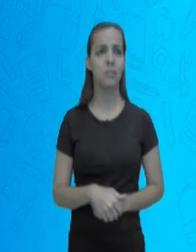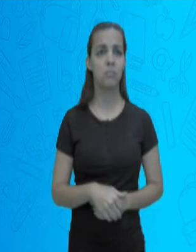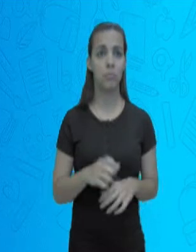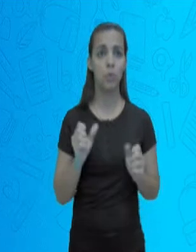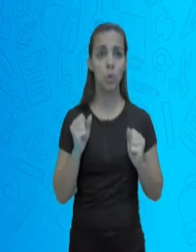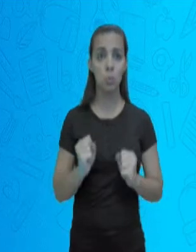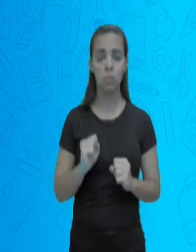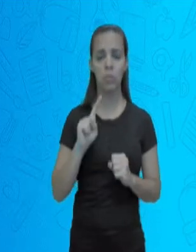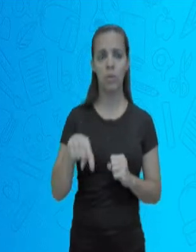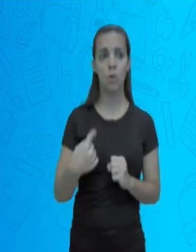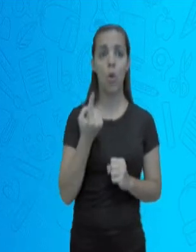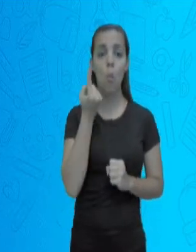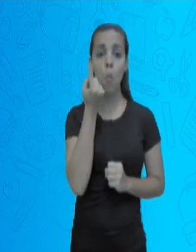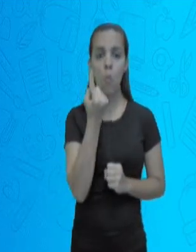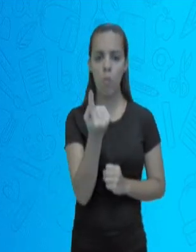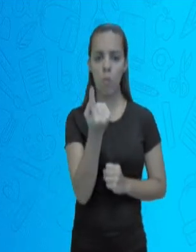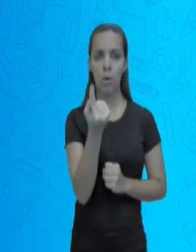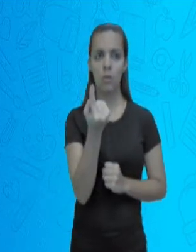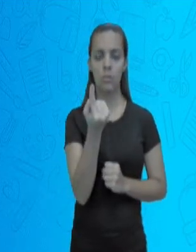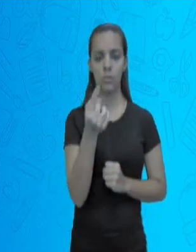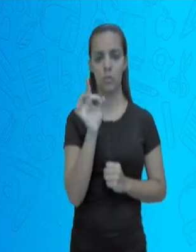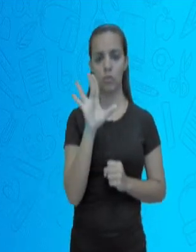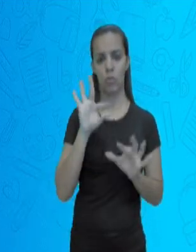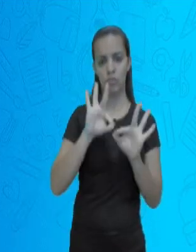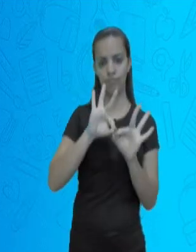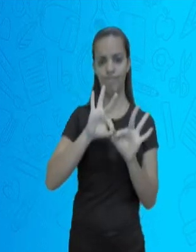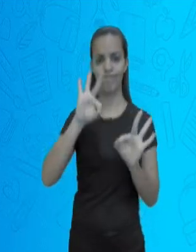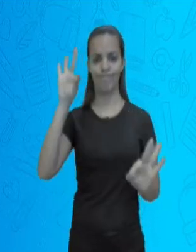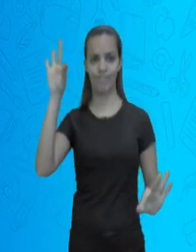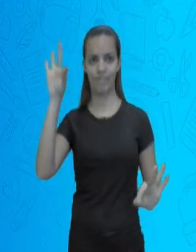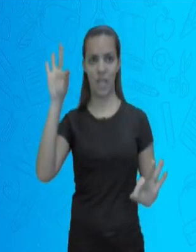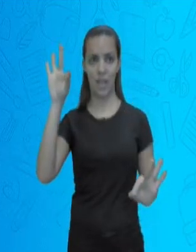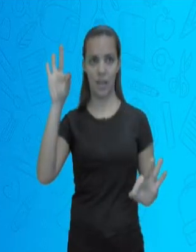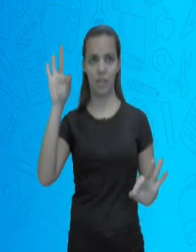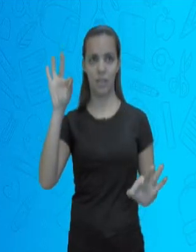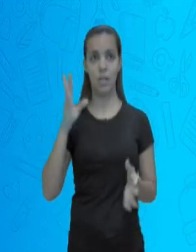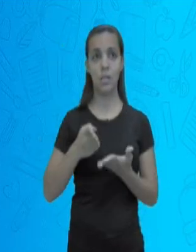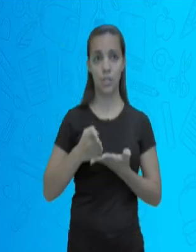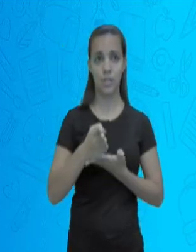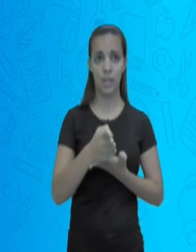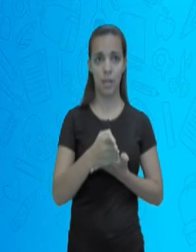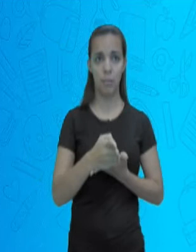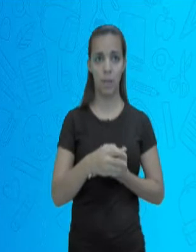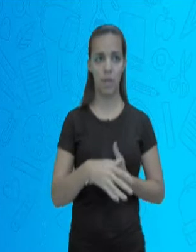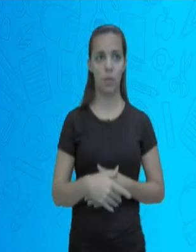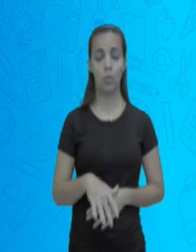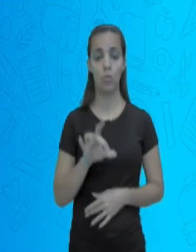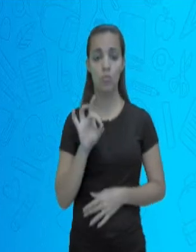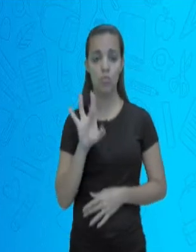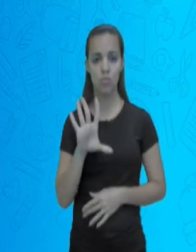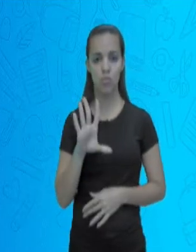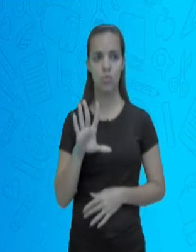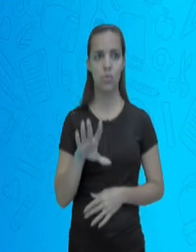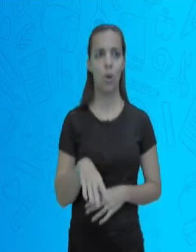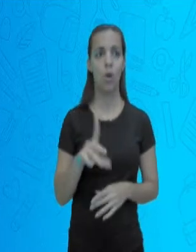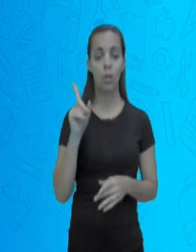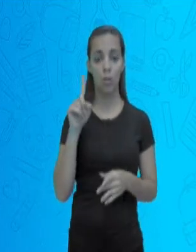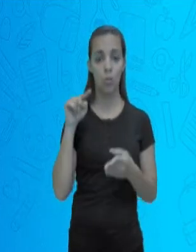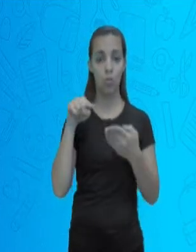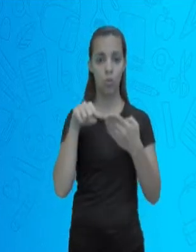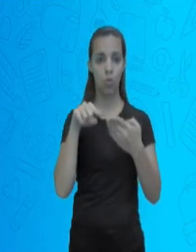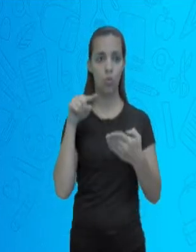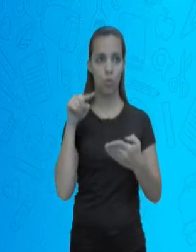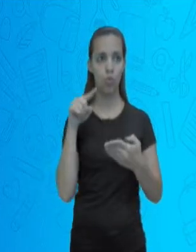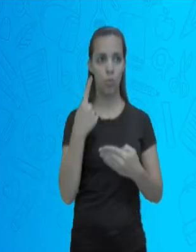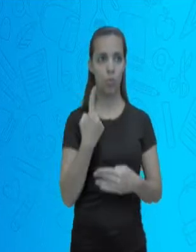traçar uma reta que passe ao mesmo tempo por todos os pontos. se eles forem colineares, ou